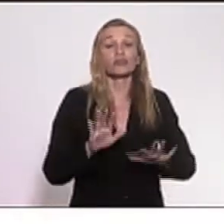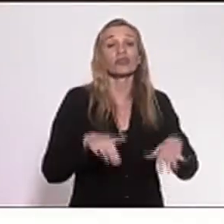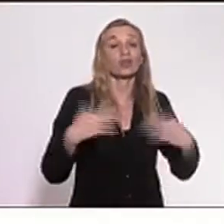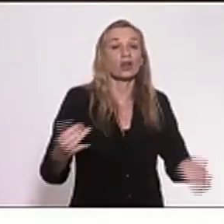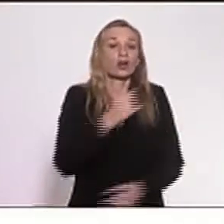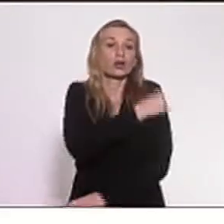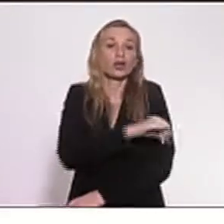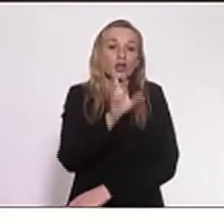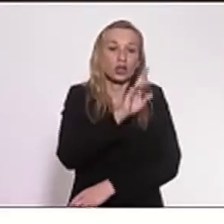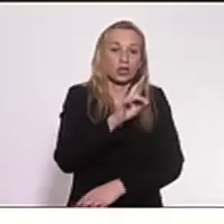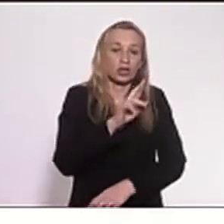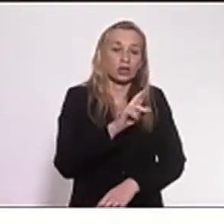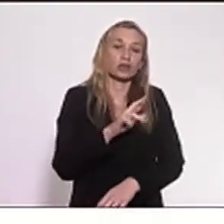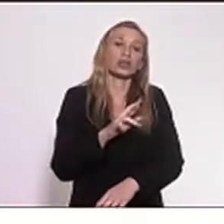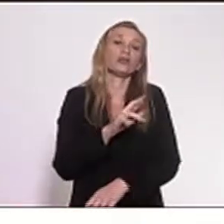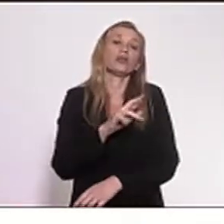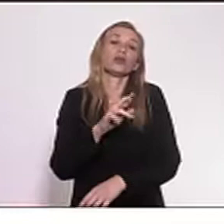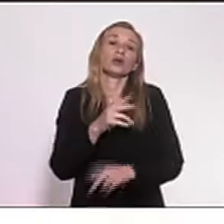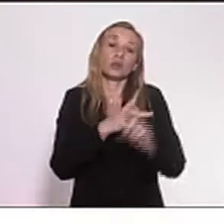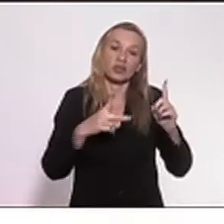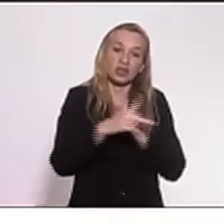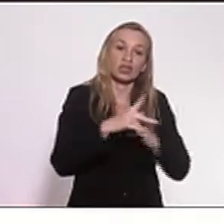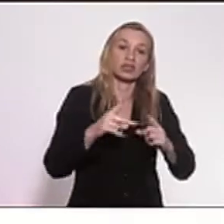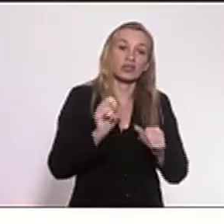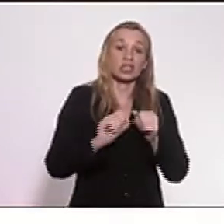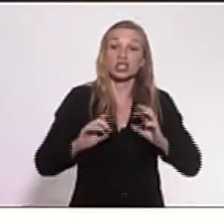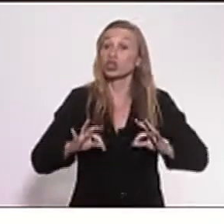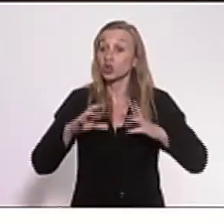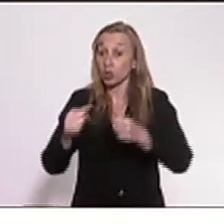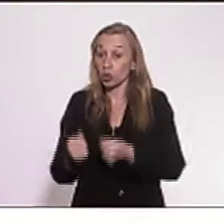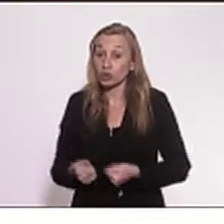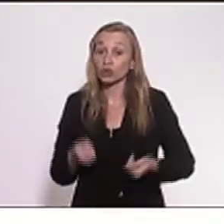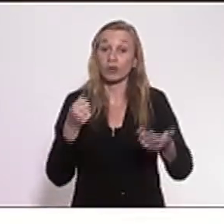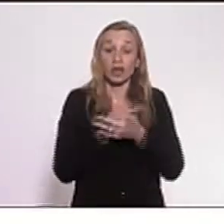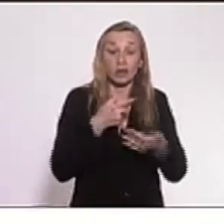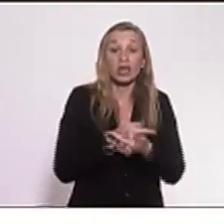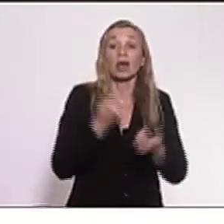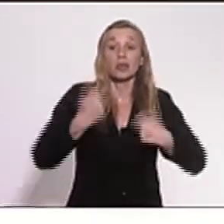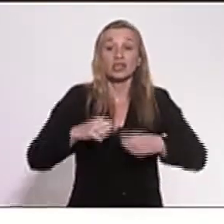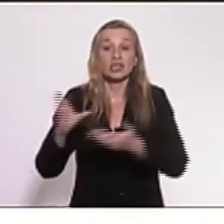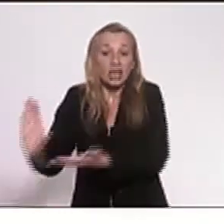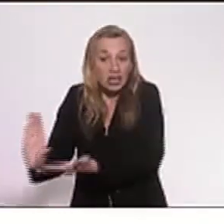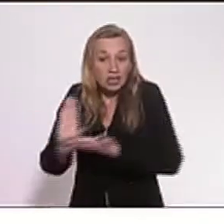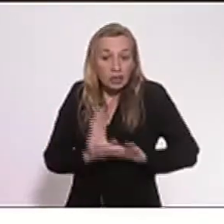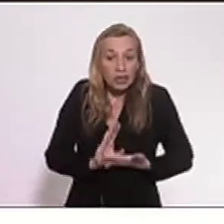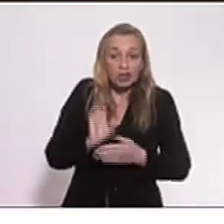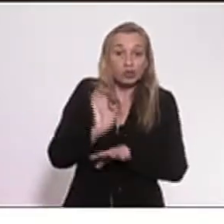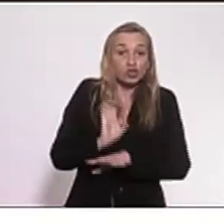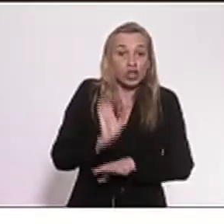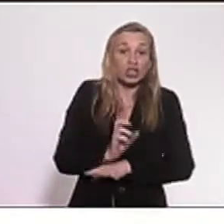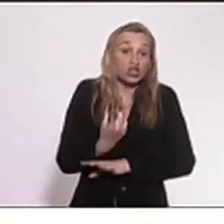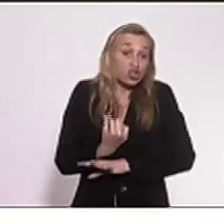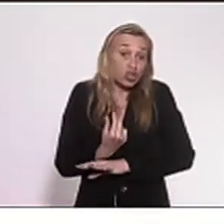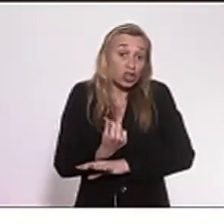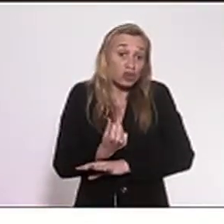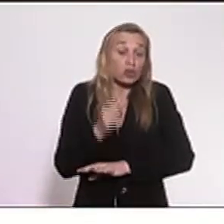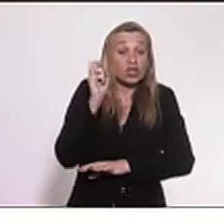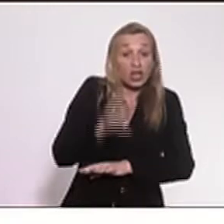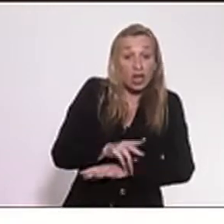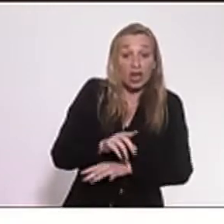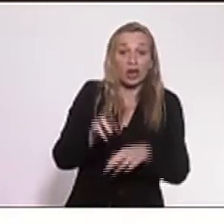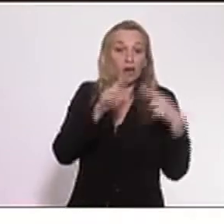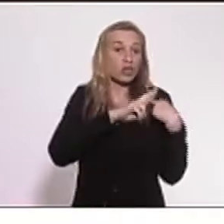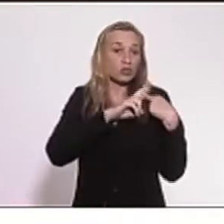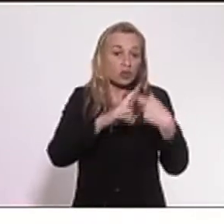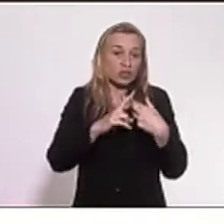Previdência, se ele tem que fazer todos esses pagamentos, ele tem que receber dinheiro do Estado, que é o responsável